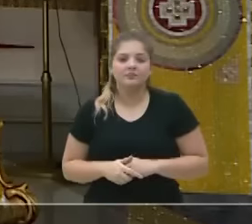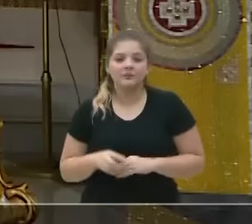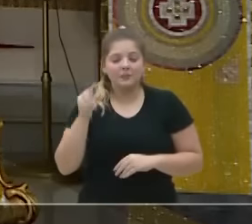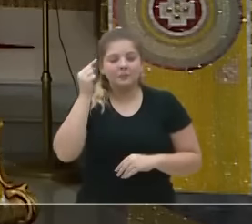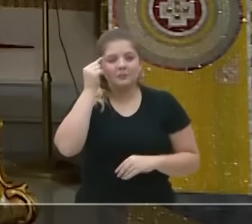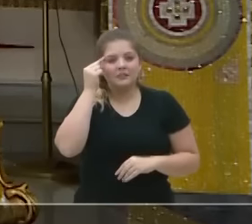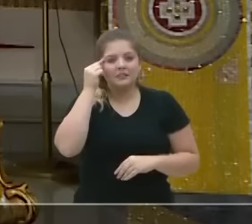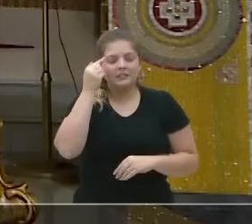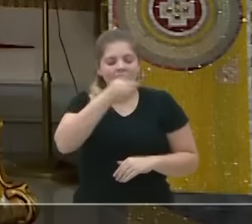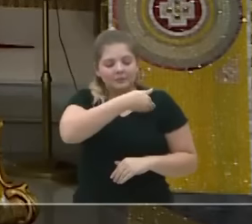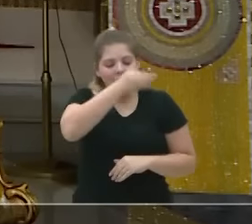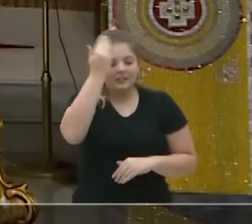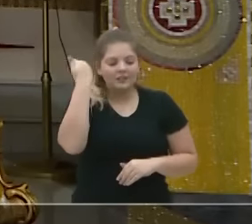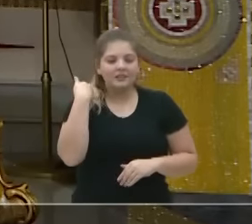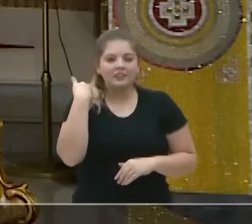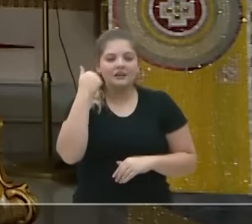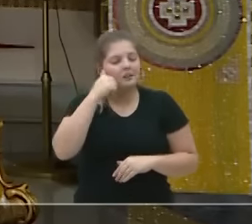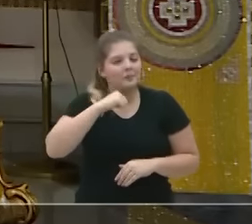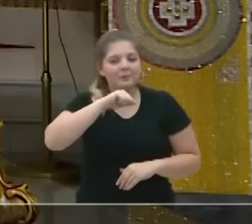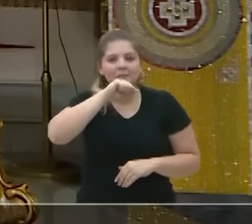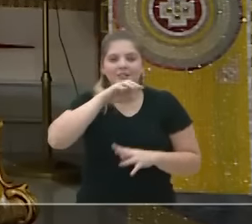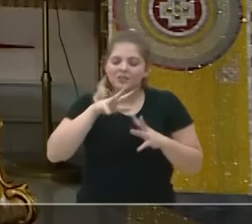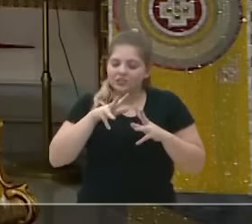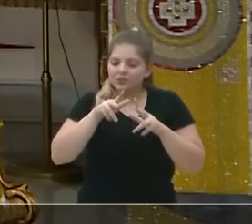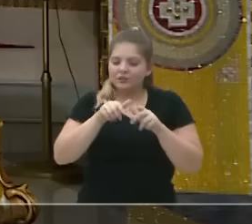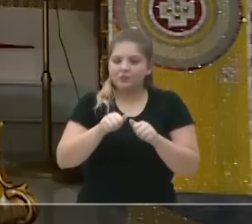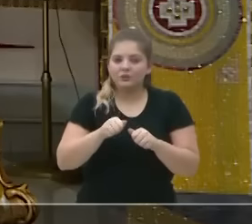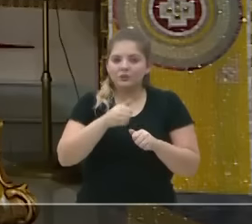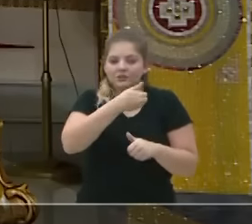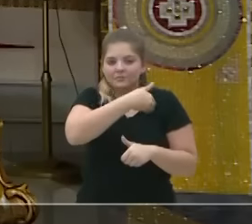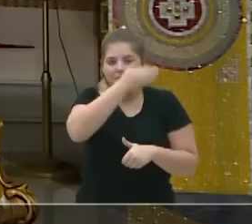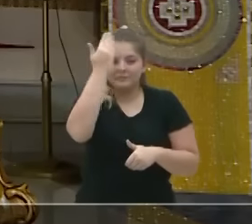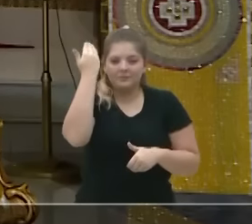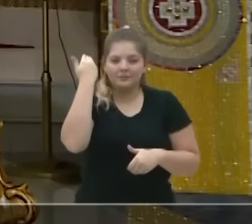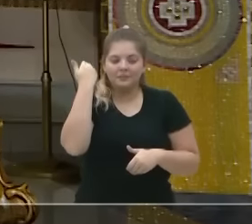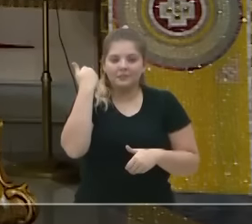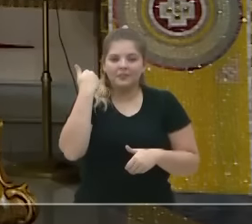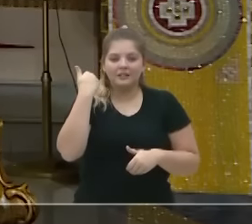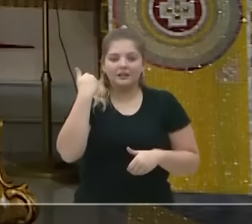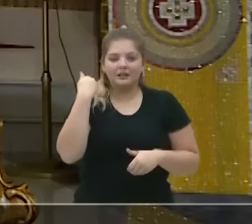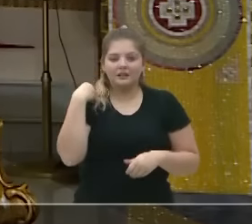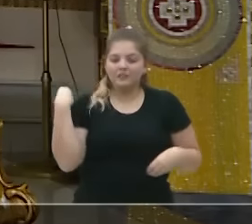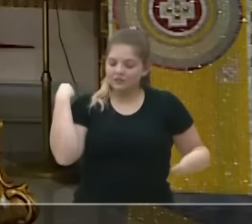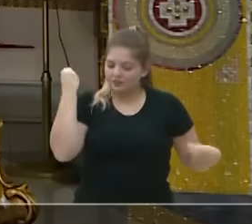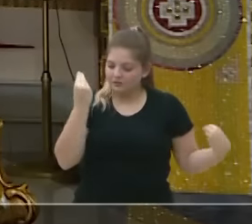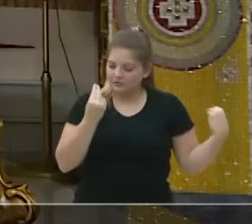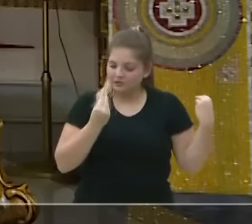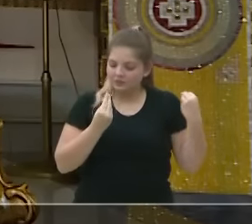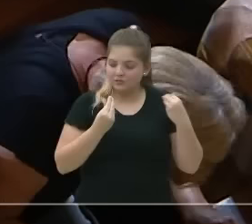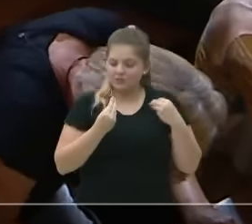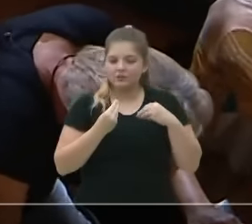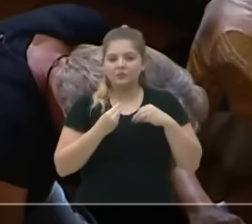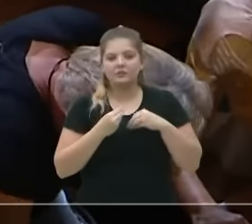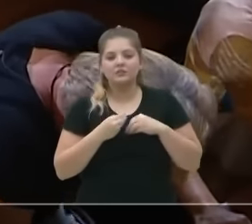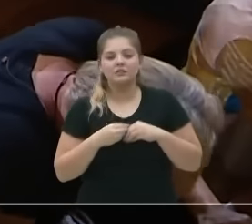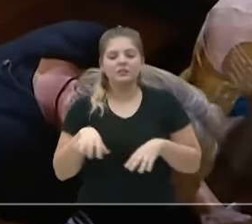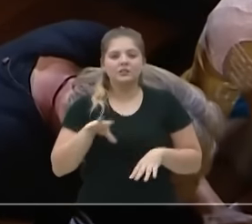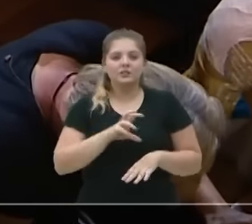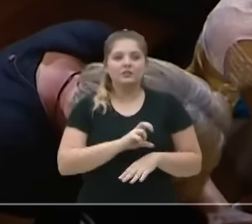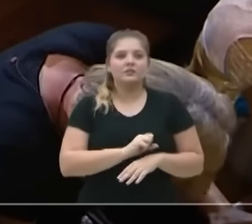Nossa Senhora, Mãe de todas, Maria, cubra-nos com teu manto de amor, cantemos.